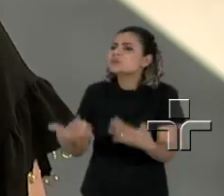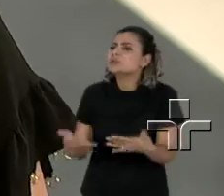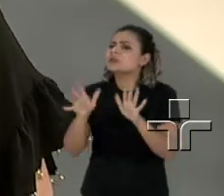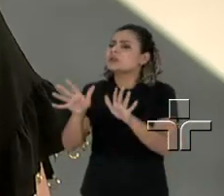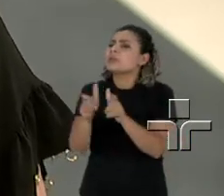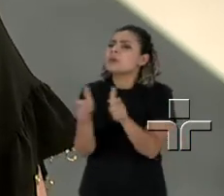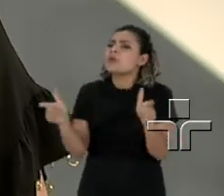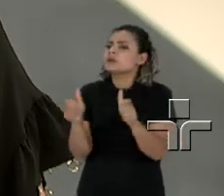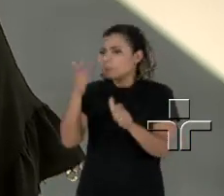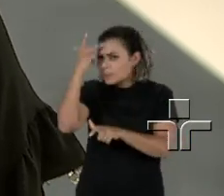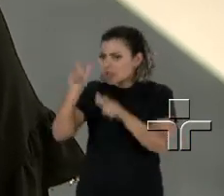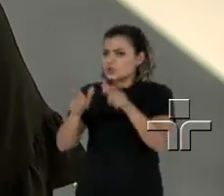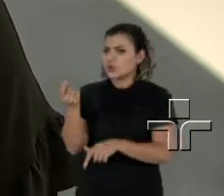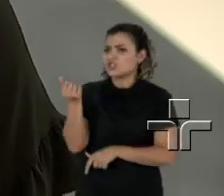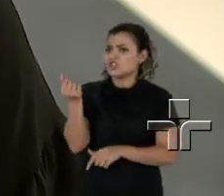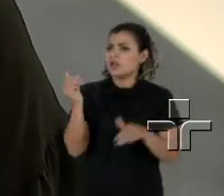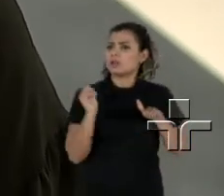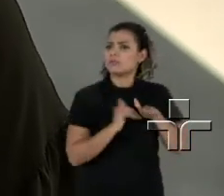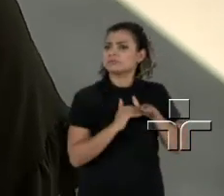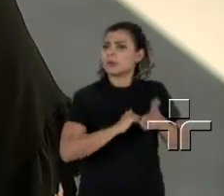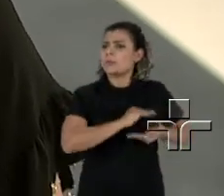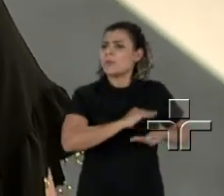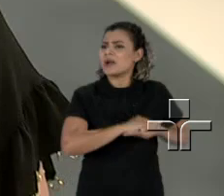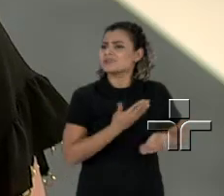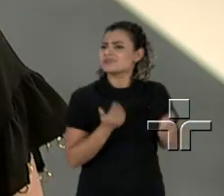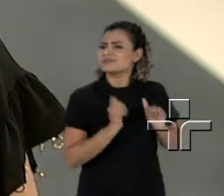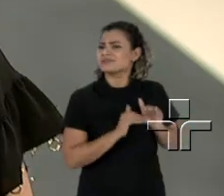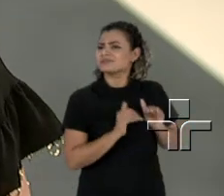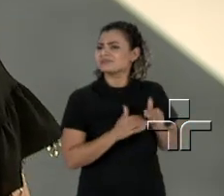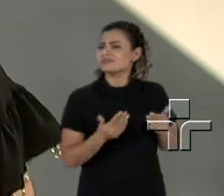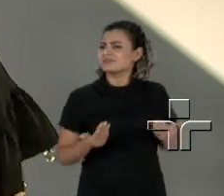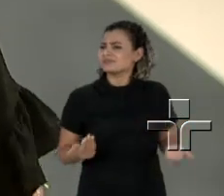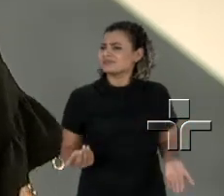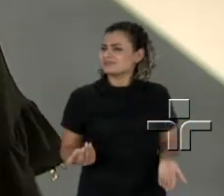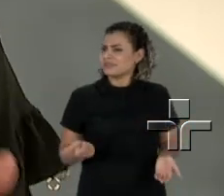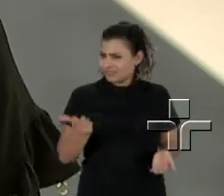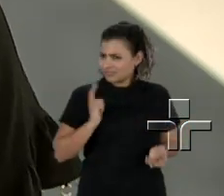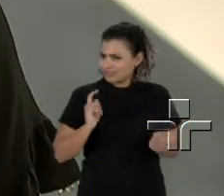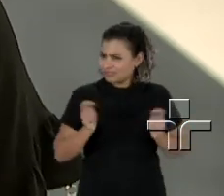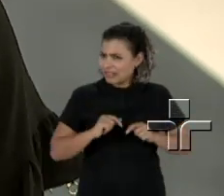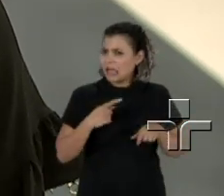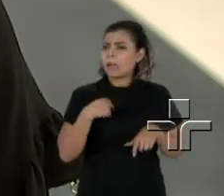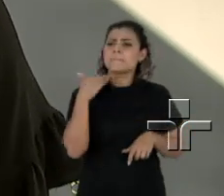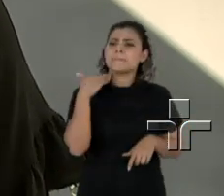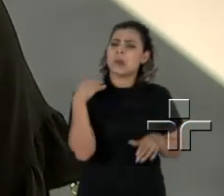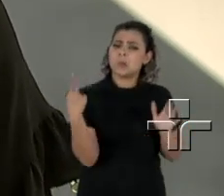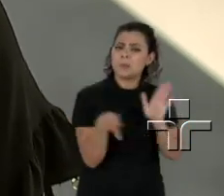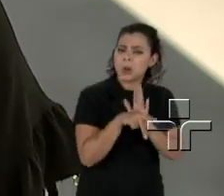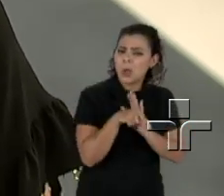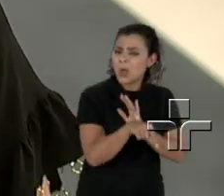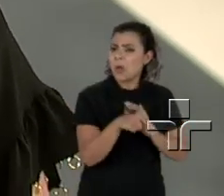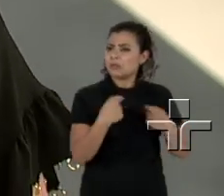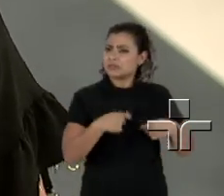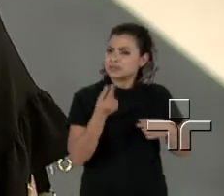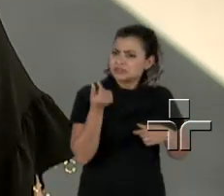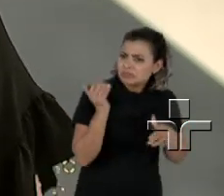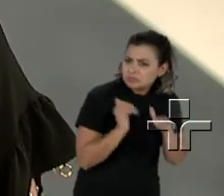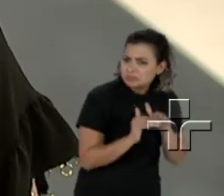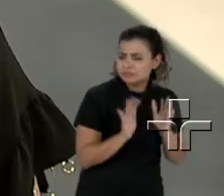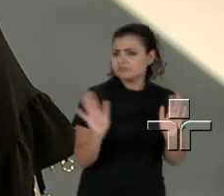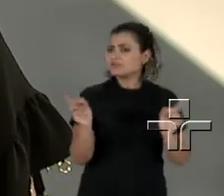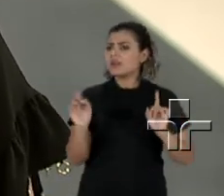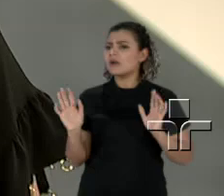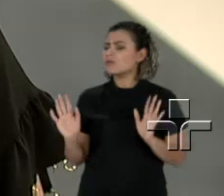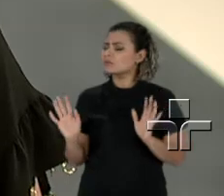ainda coloca o dinheiro na poupança é acho que tem que ser na poupança naquele banco que ele tem o dinheiro e não